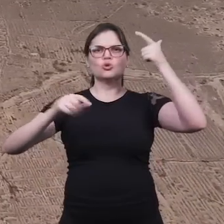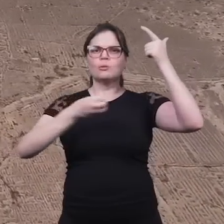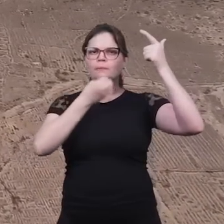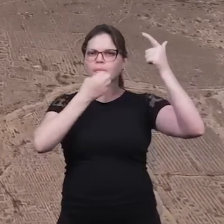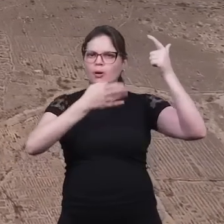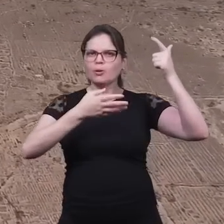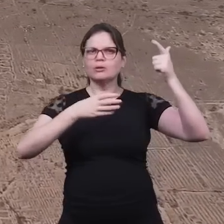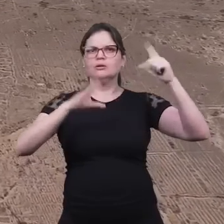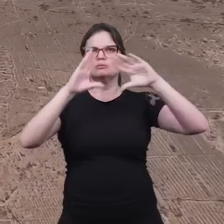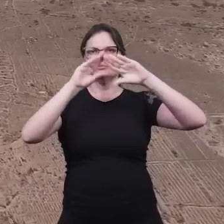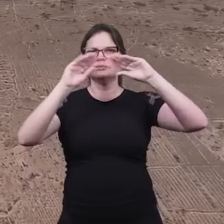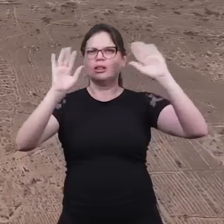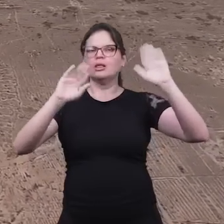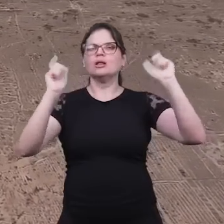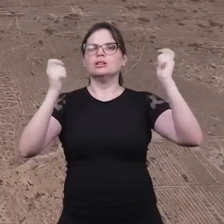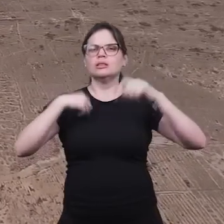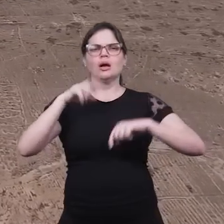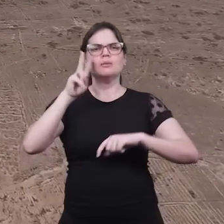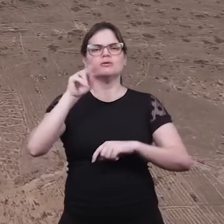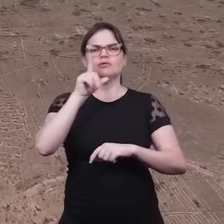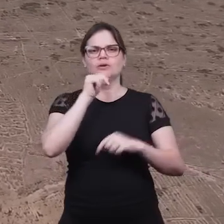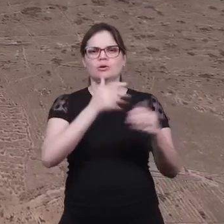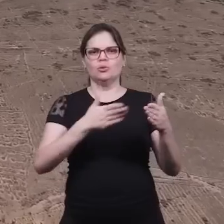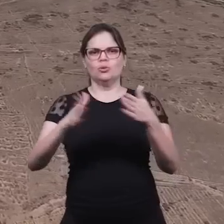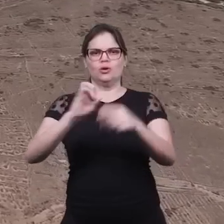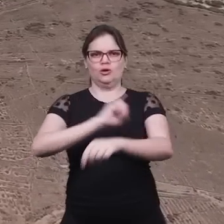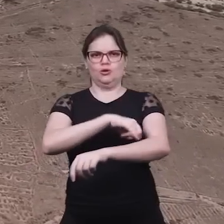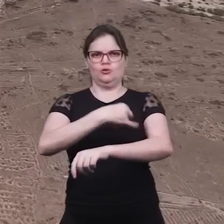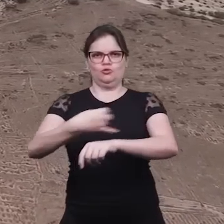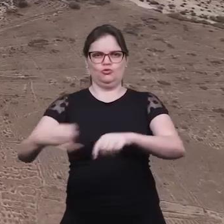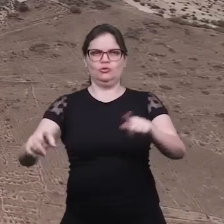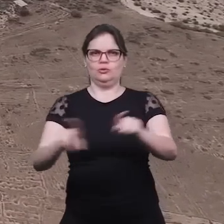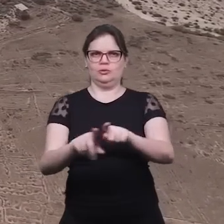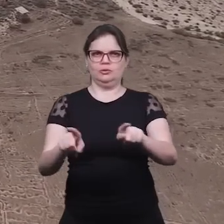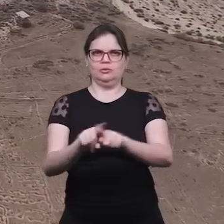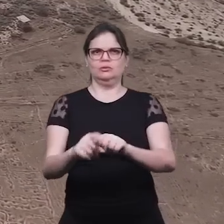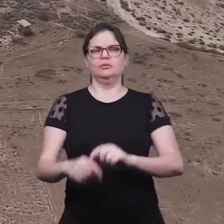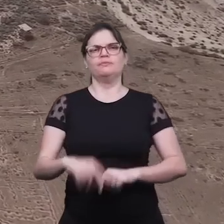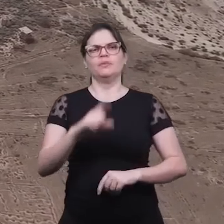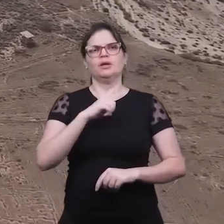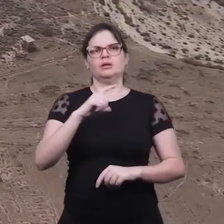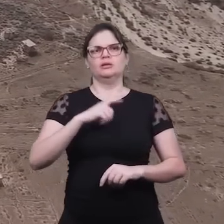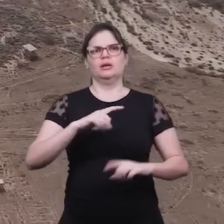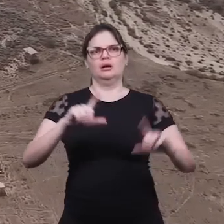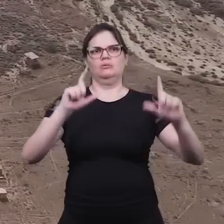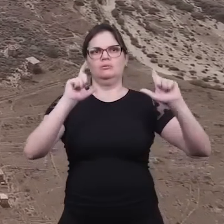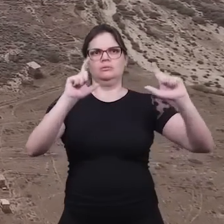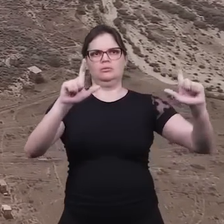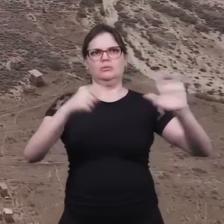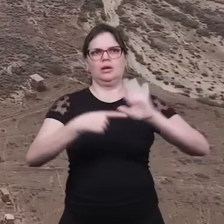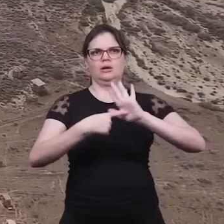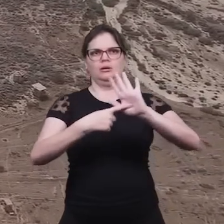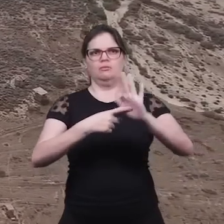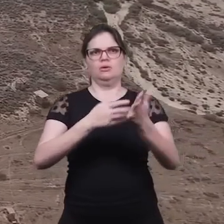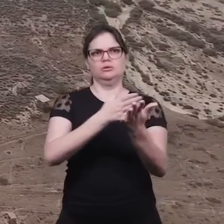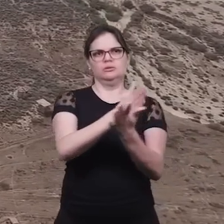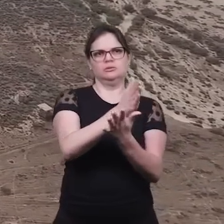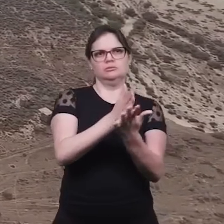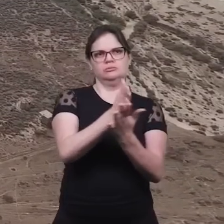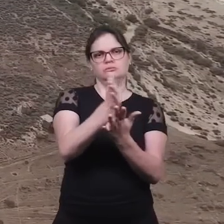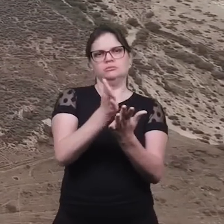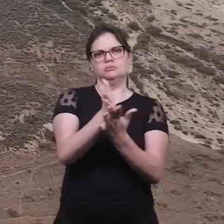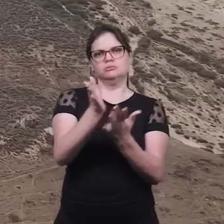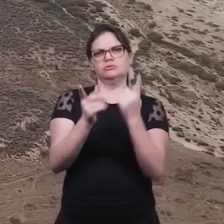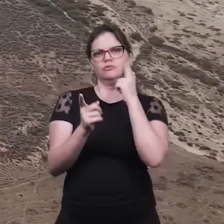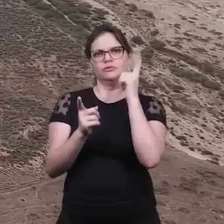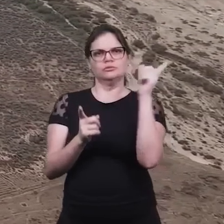então, olhando à esquerda, vê o Mar Morto. Ali na região do Mar Morto já